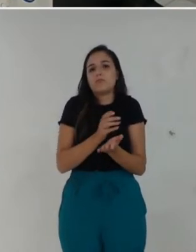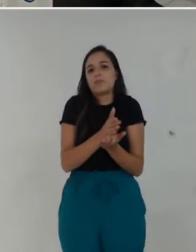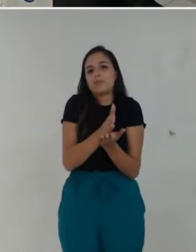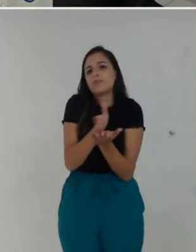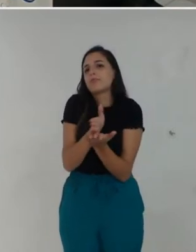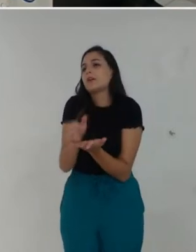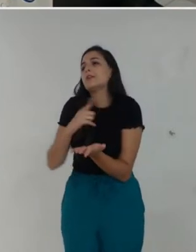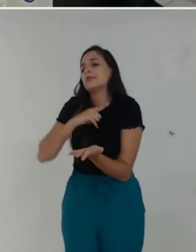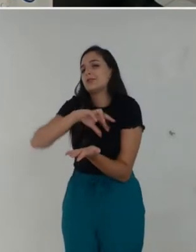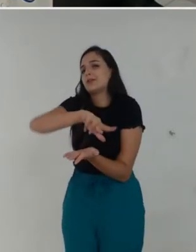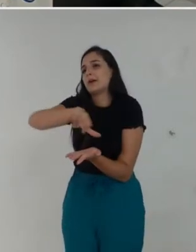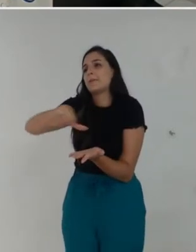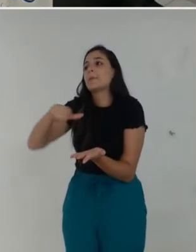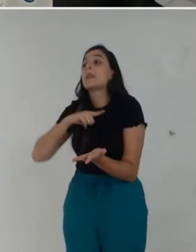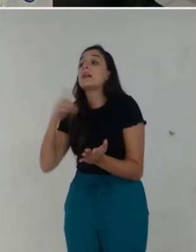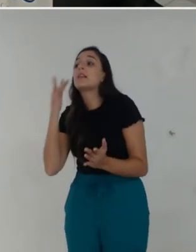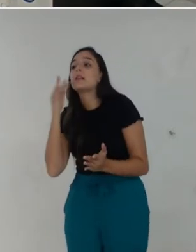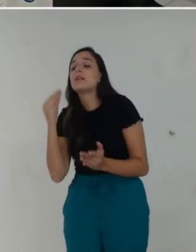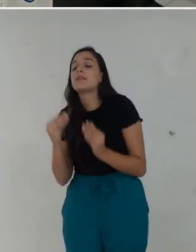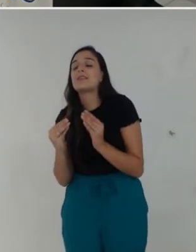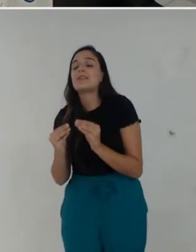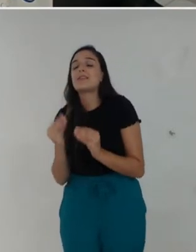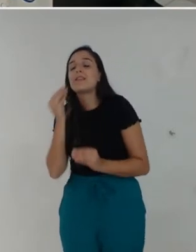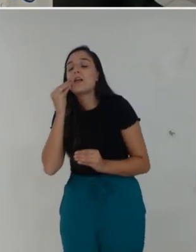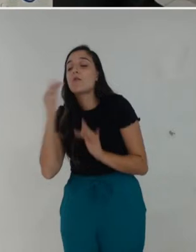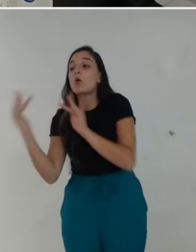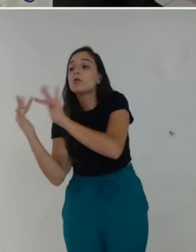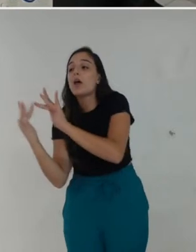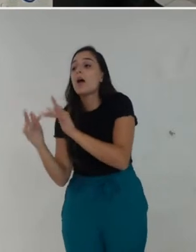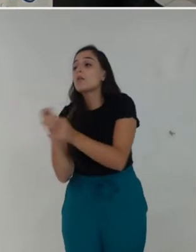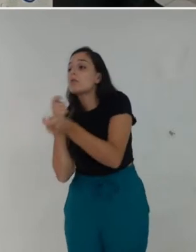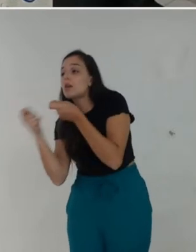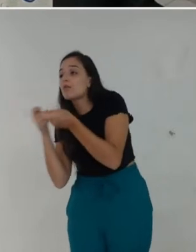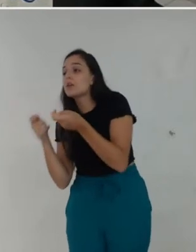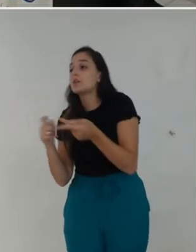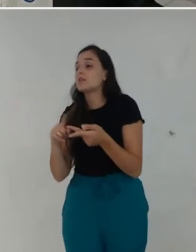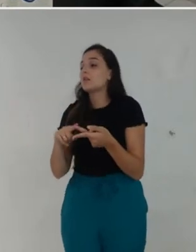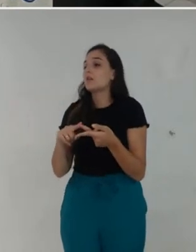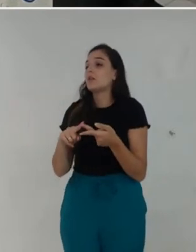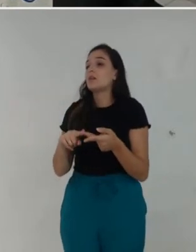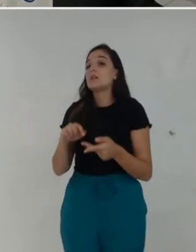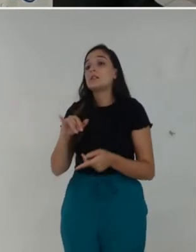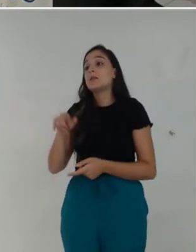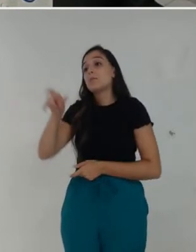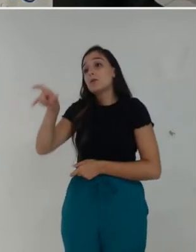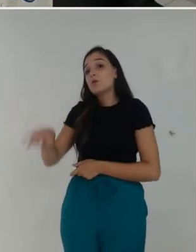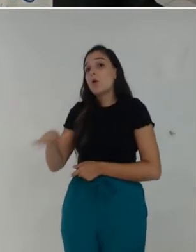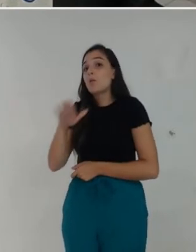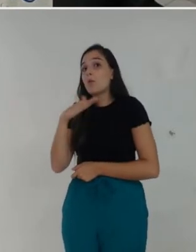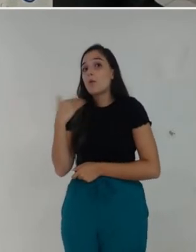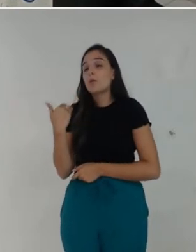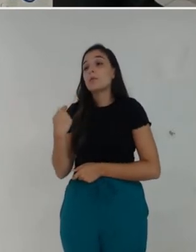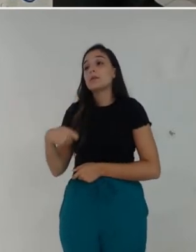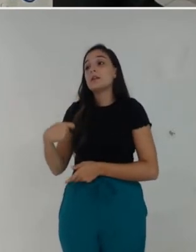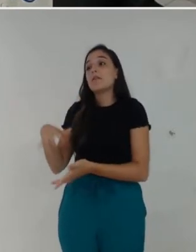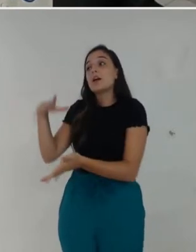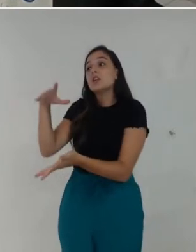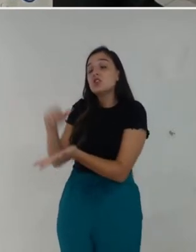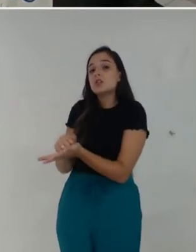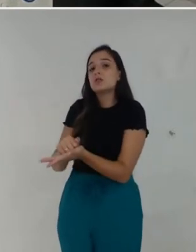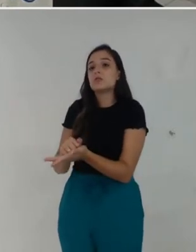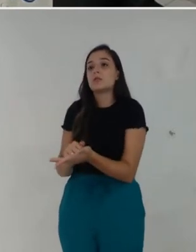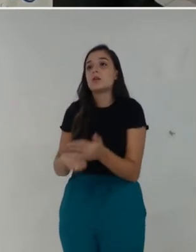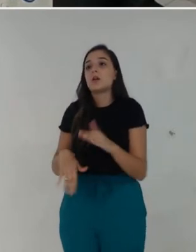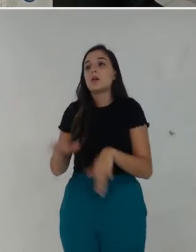gente tentava entrar em contato, né, fazer uma entrevista. Se a pessoa fosse falecida, tinha que ir para registros. Às vezes também